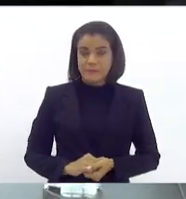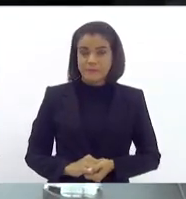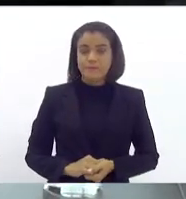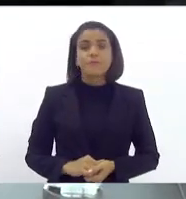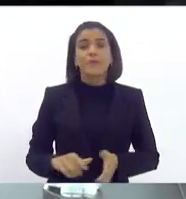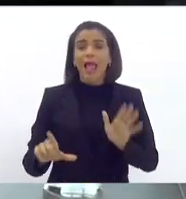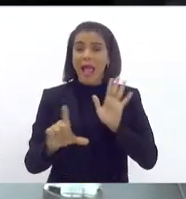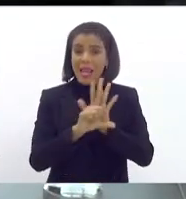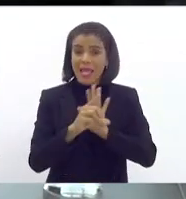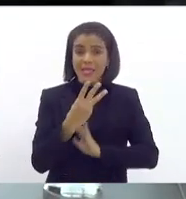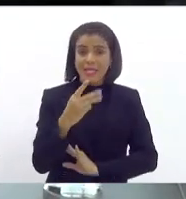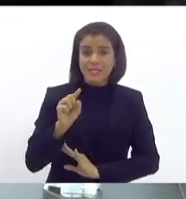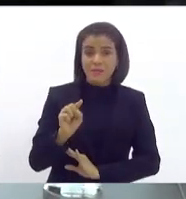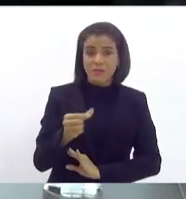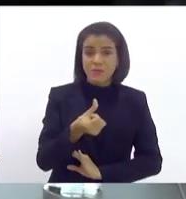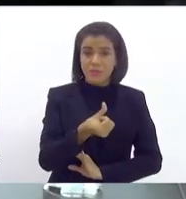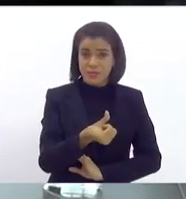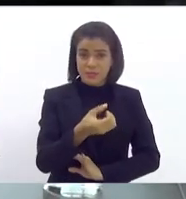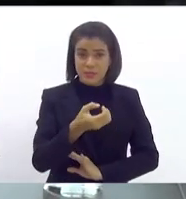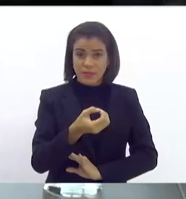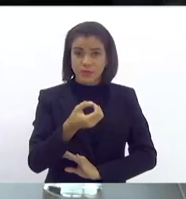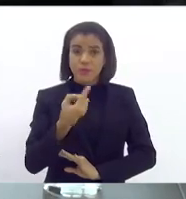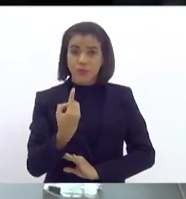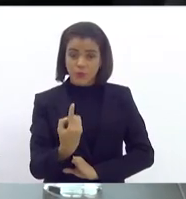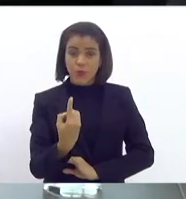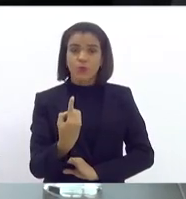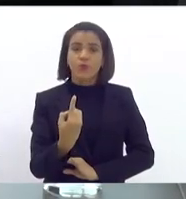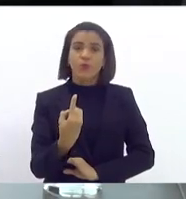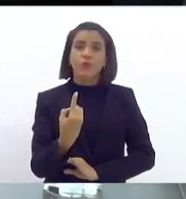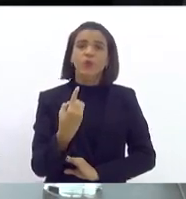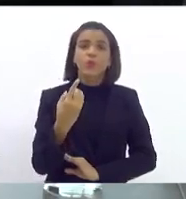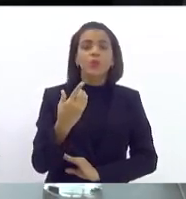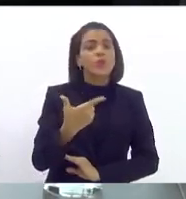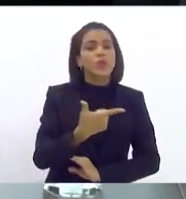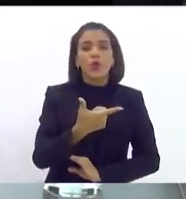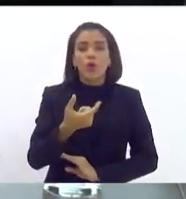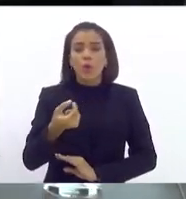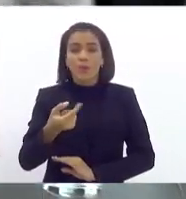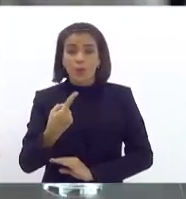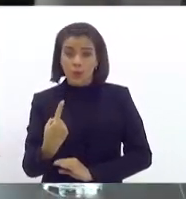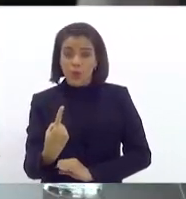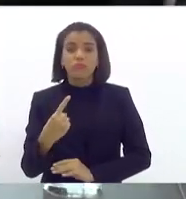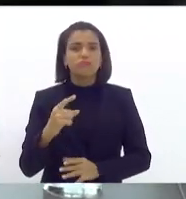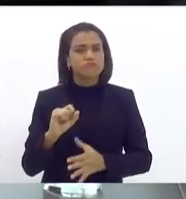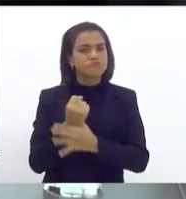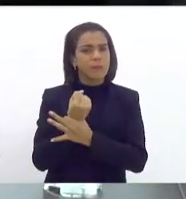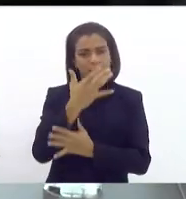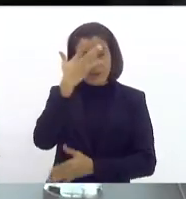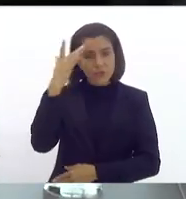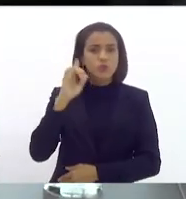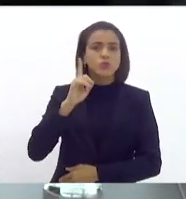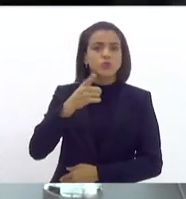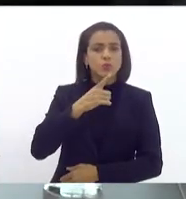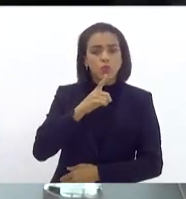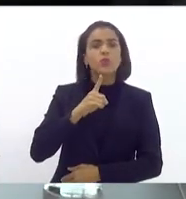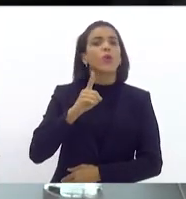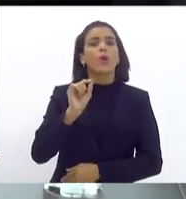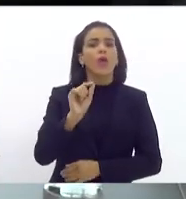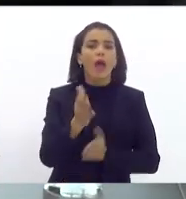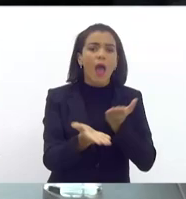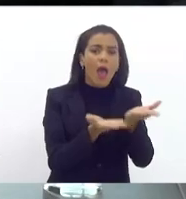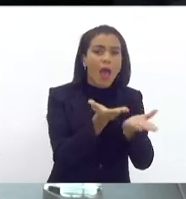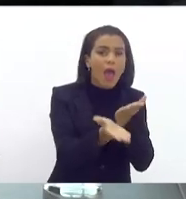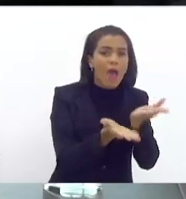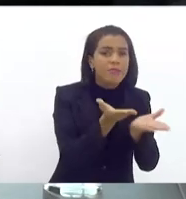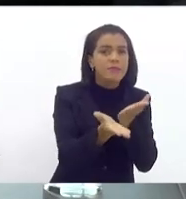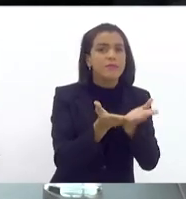Lei 3.601, de 2001, assegura às pessoas surdas o direito de serem atendidas em